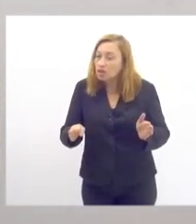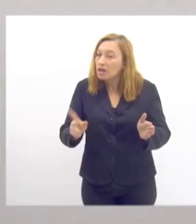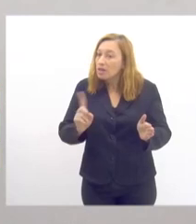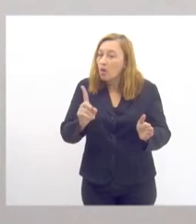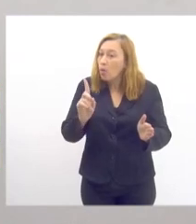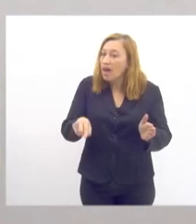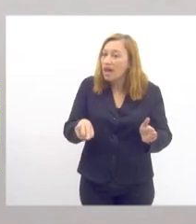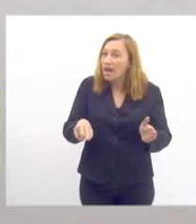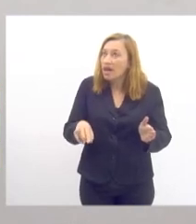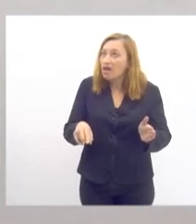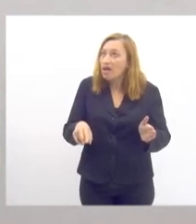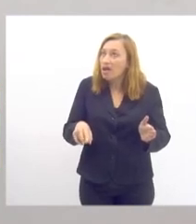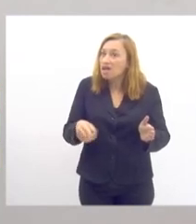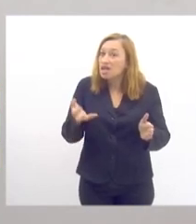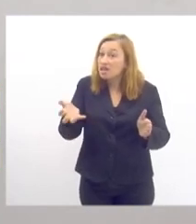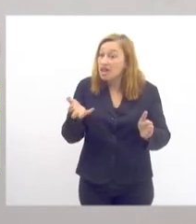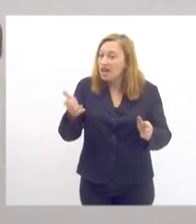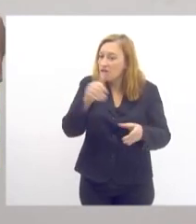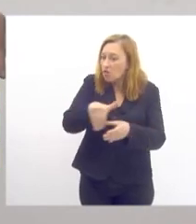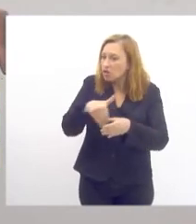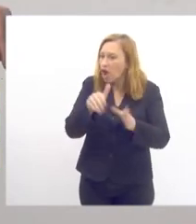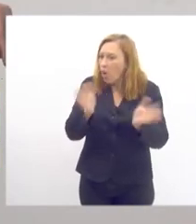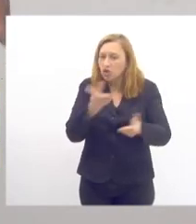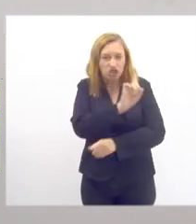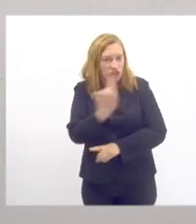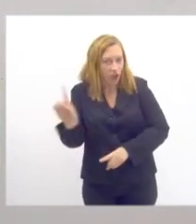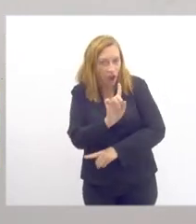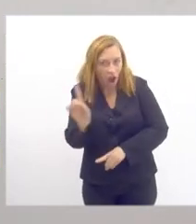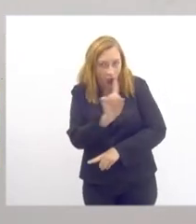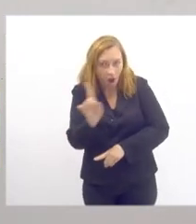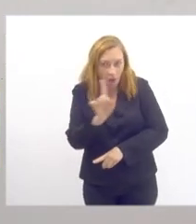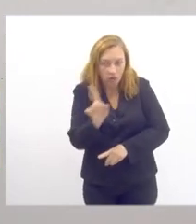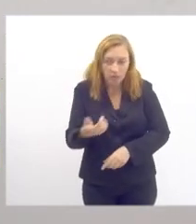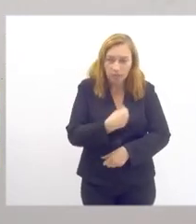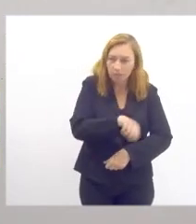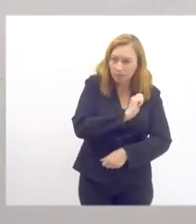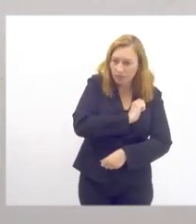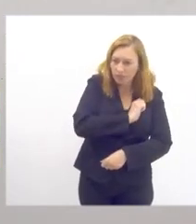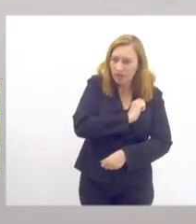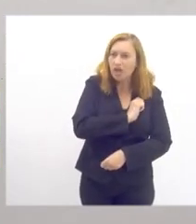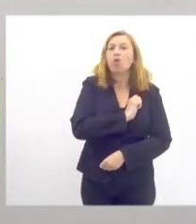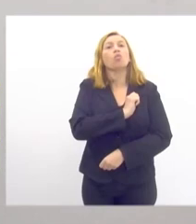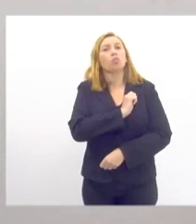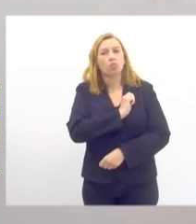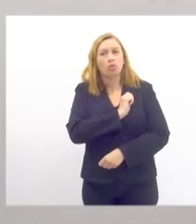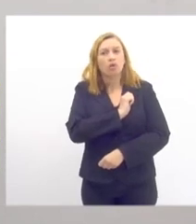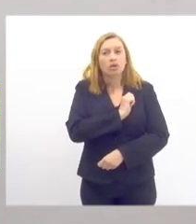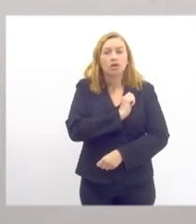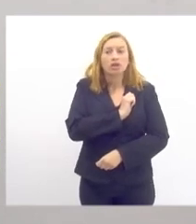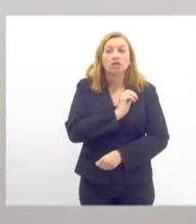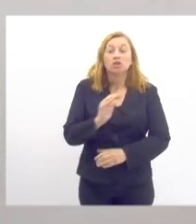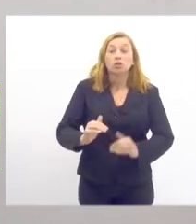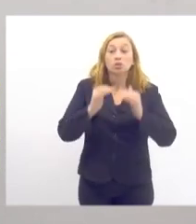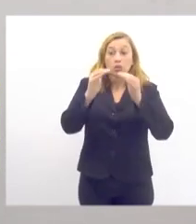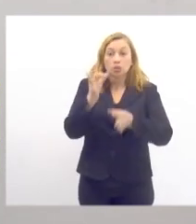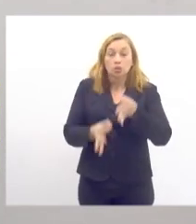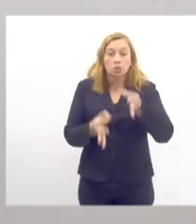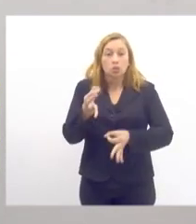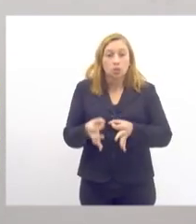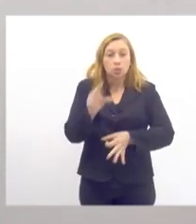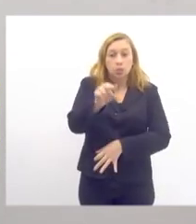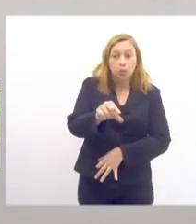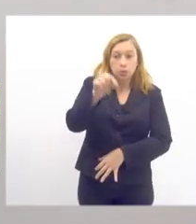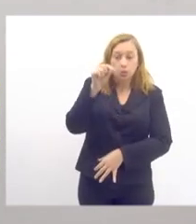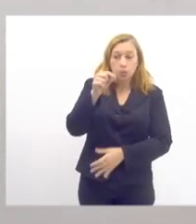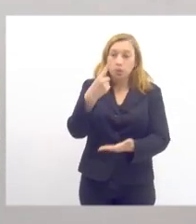o trâmite que eles estão querendo adotar hoje. Se estava no regime de recuperação fiscal, tinha no Supremo a decisão